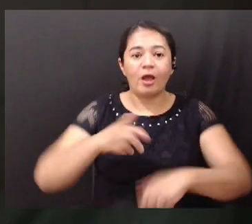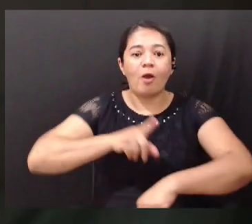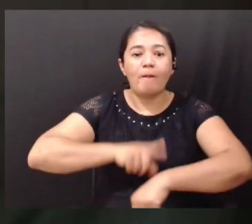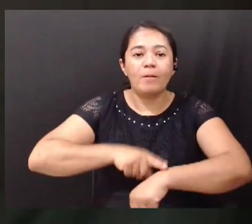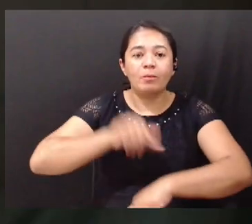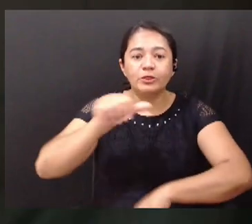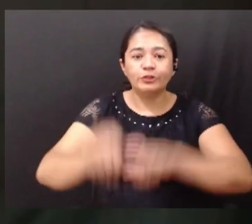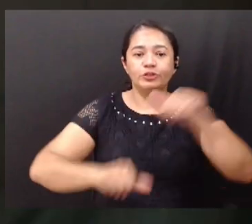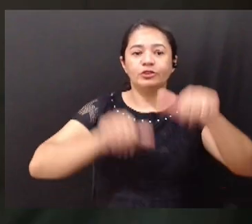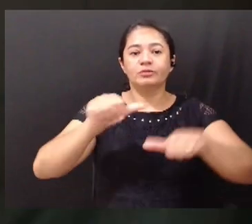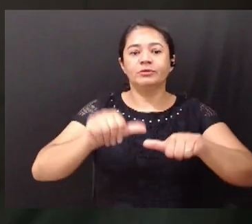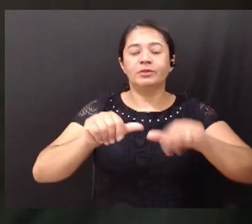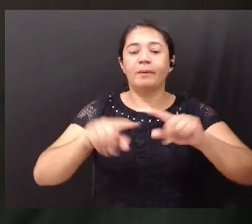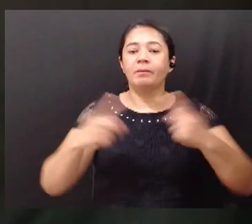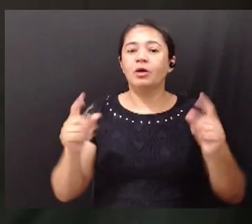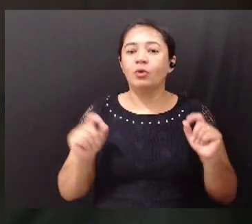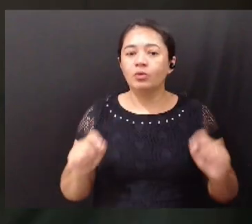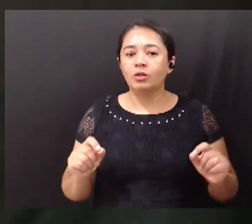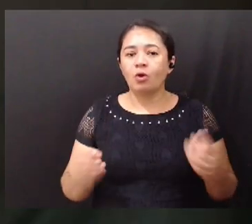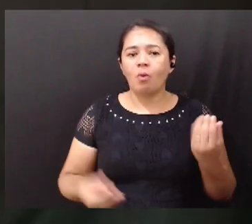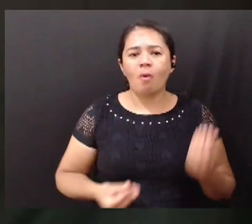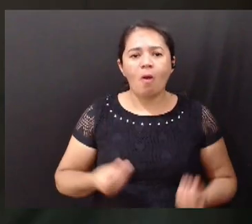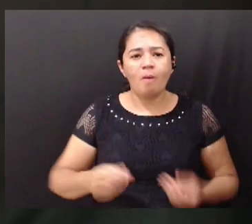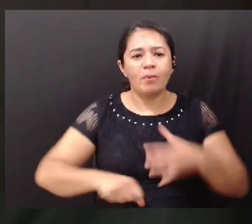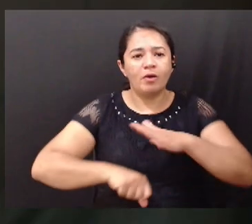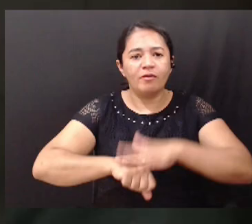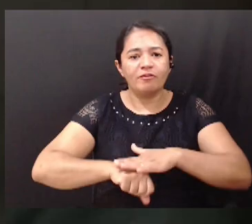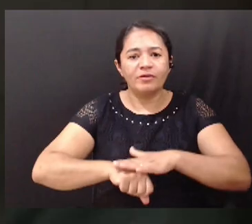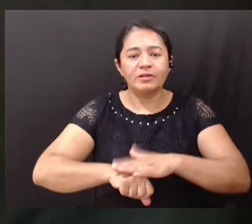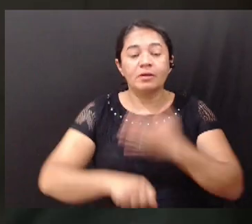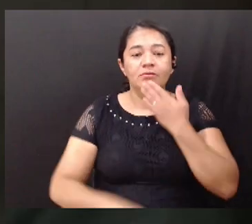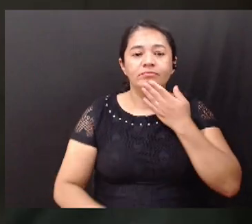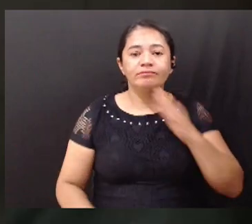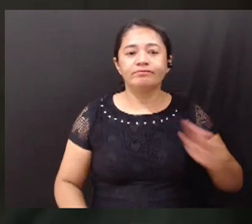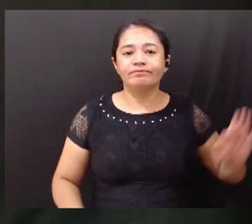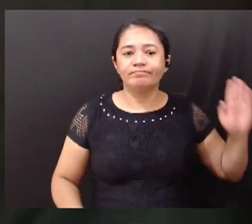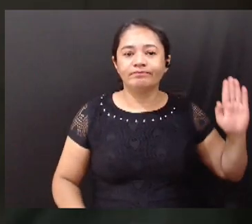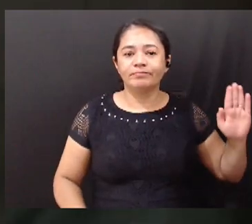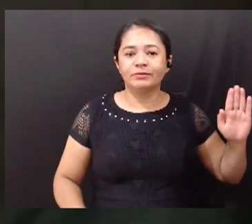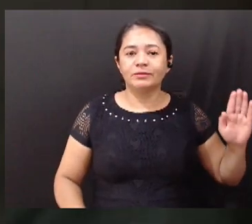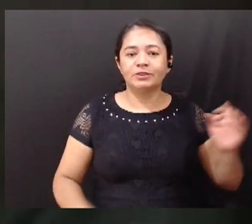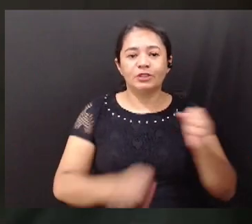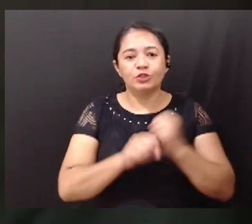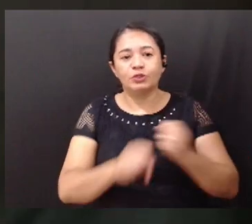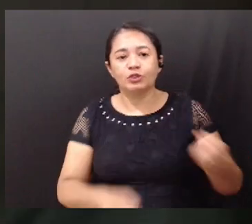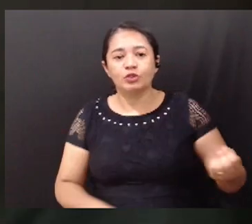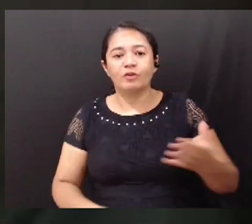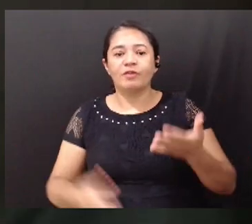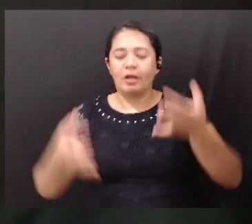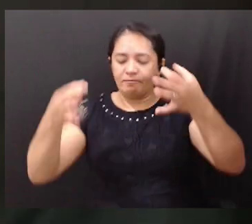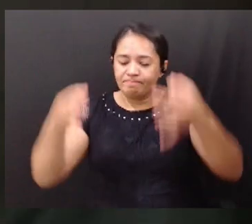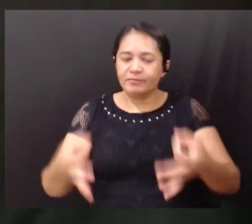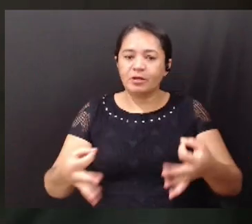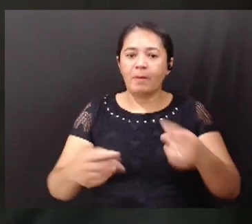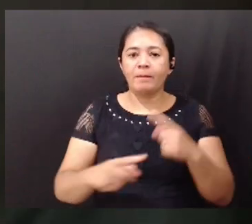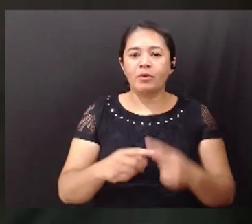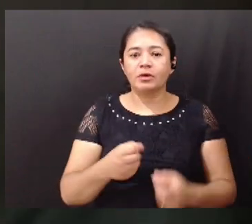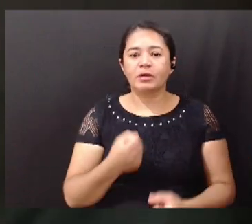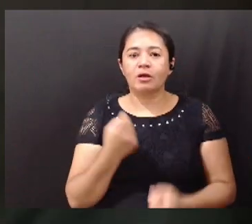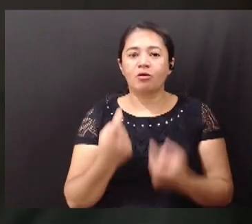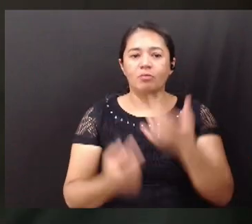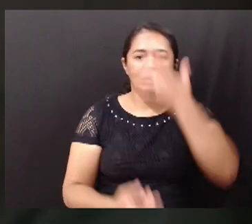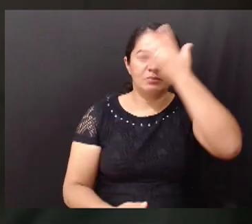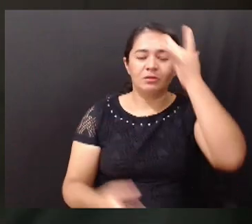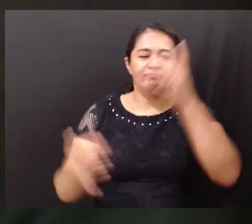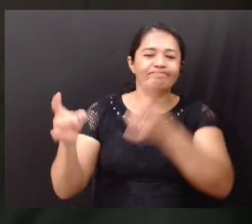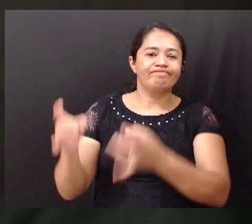questão é, como fazer para que a promessa de ano novo dê certo dessa vez? Por que tanta gente desiste em poucas semanas? A primeira semana